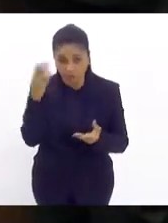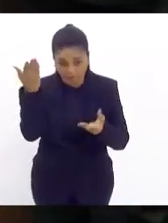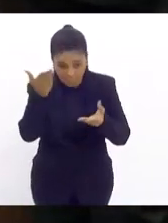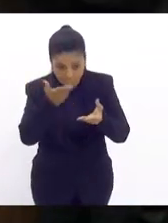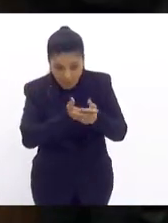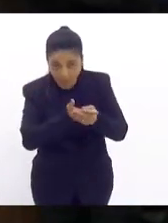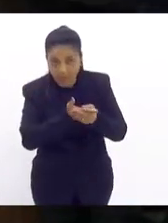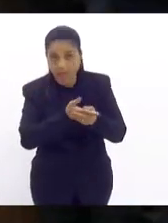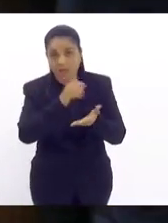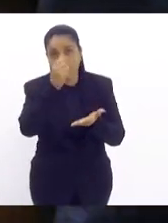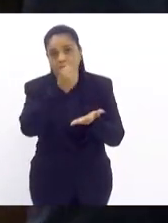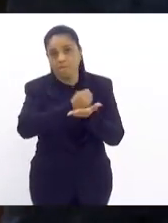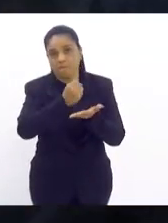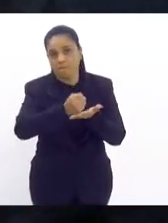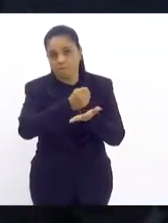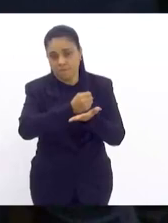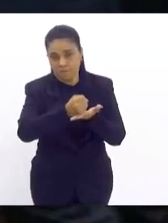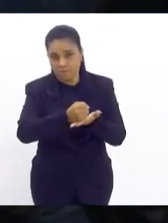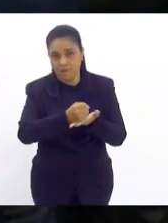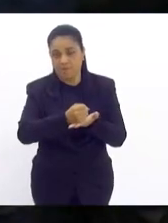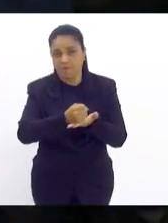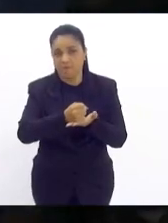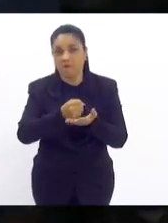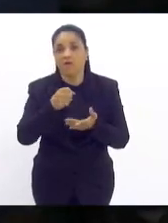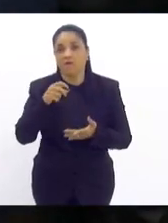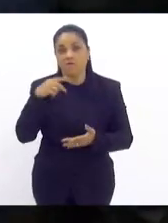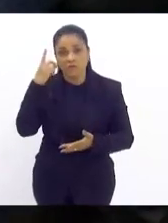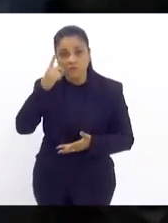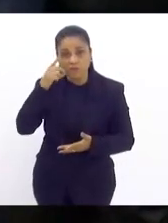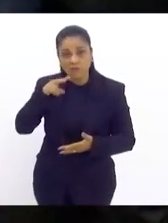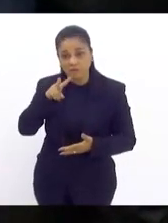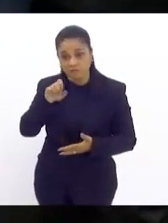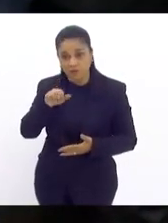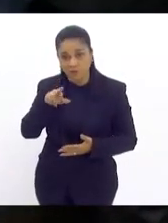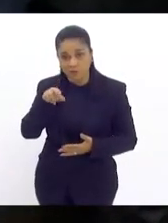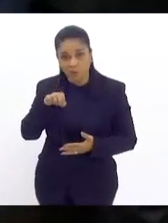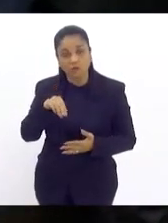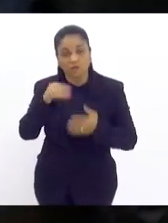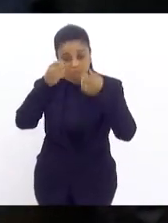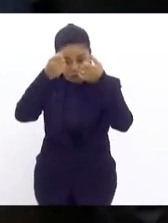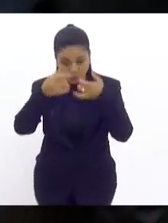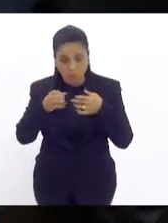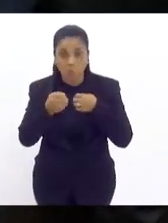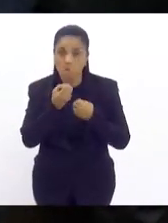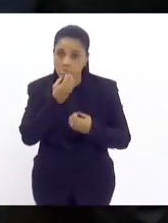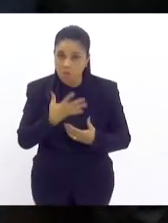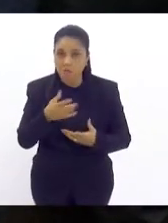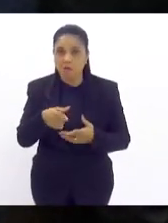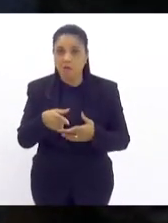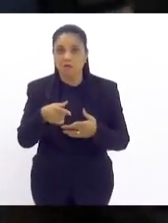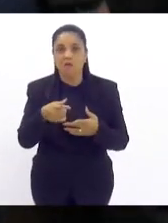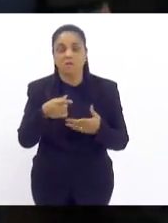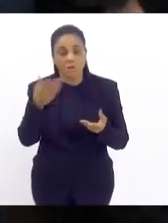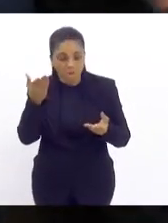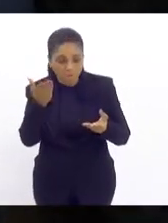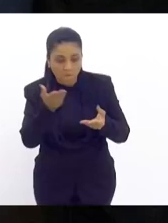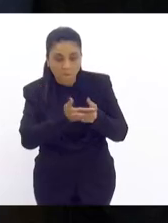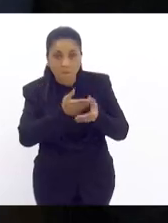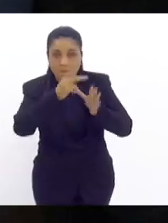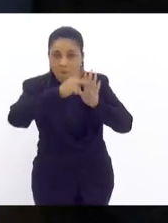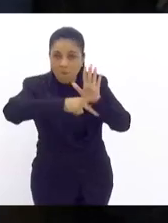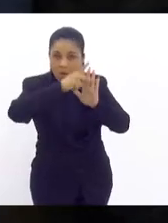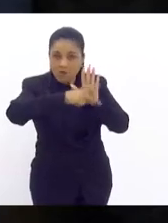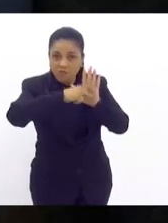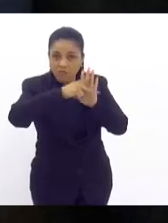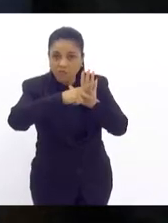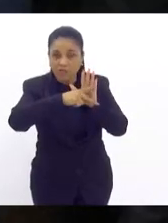registrada deputada Verônica Falou bem disso quando a gente dá entrada no projeto qualquer iniciativa junto à Assembleia